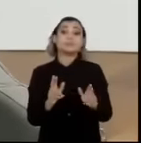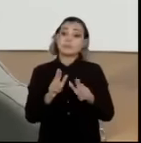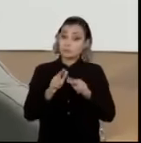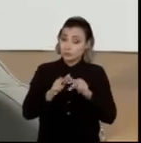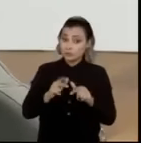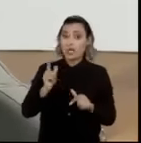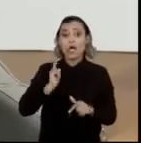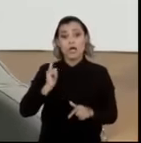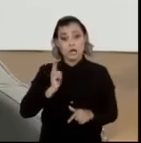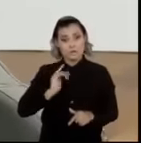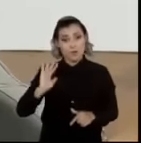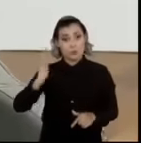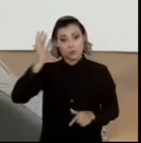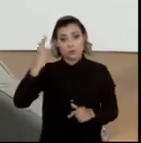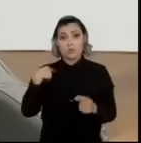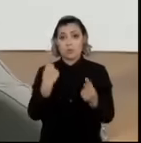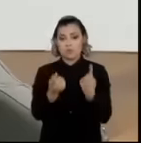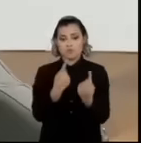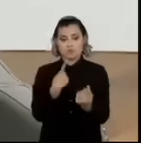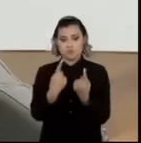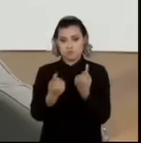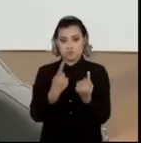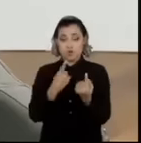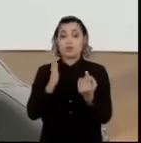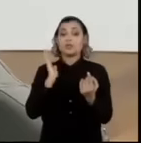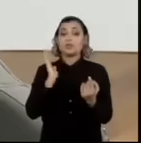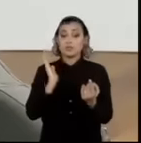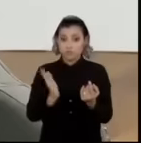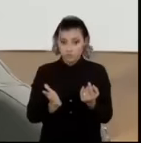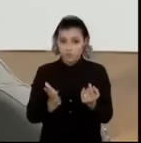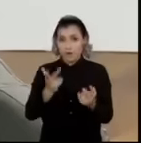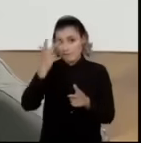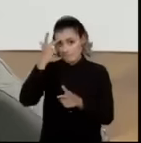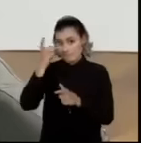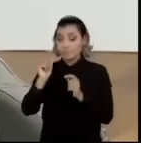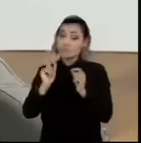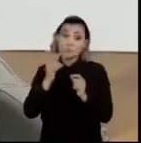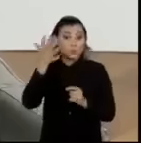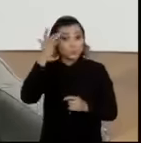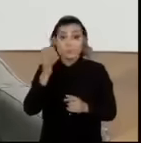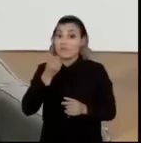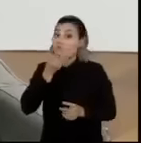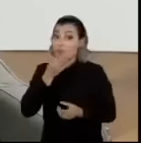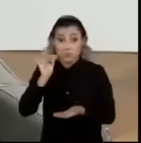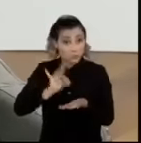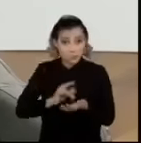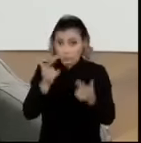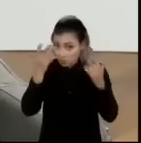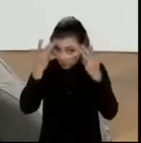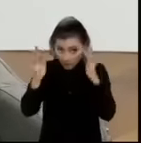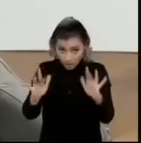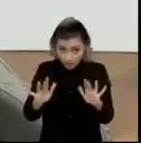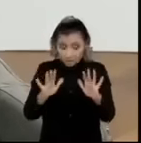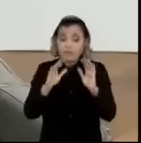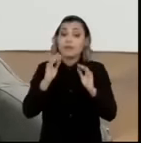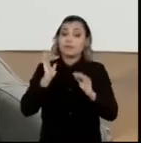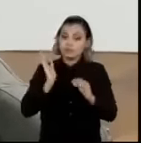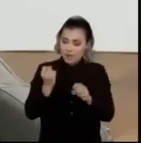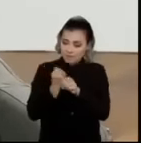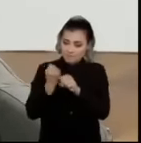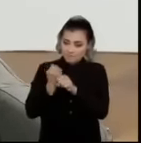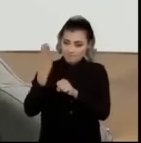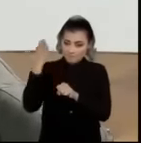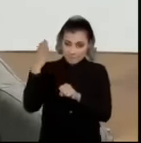Foi uma rodovia que já, ainda que parcialmente, esse dado eu não tenho, tenha sido já